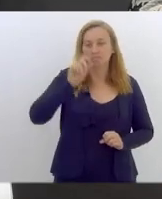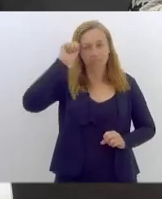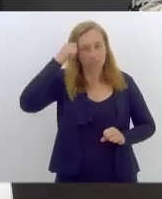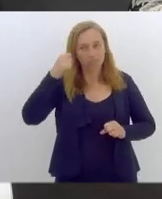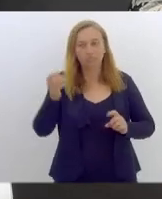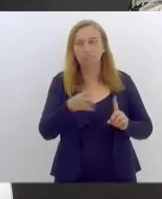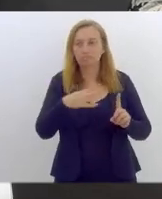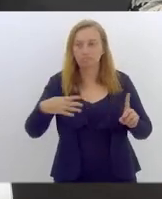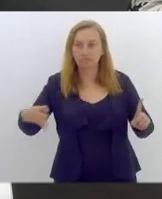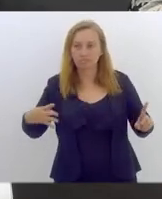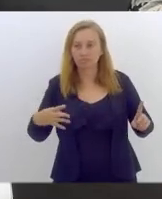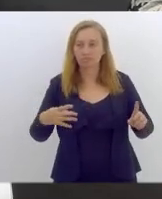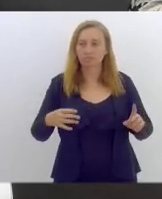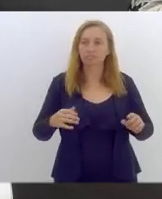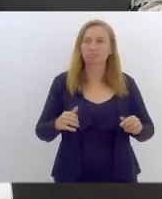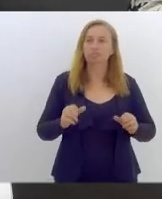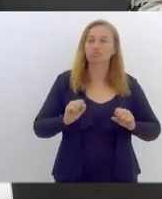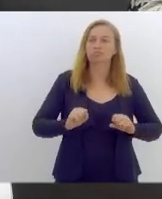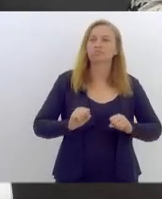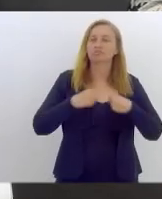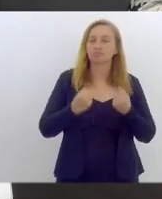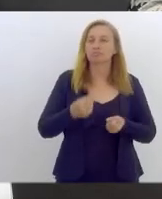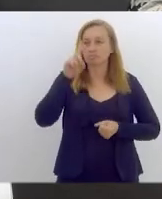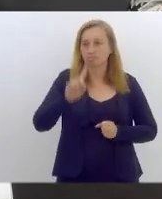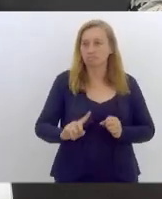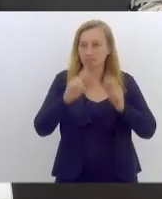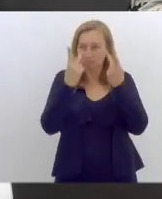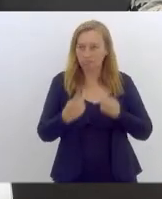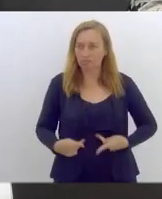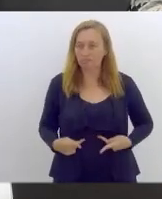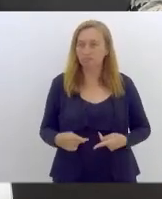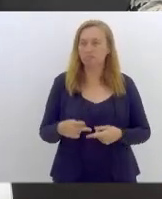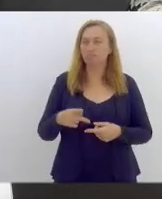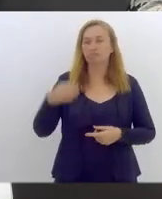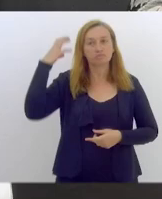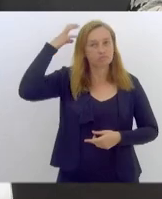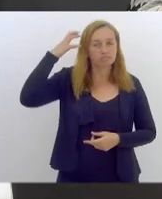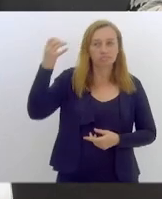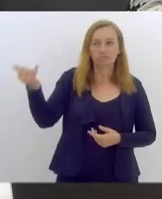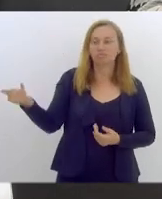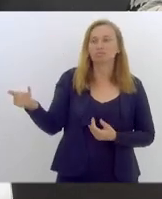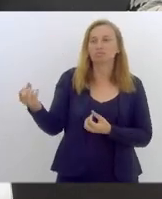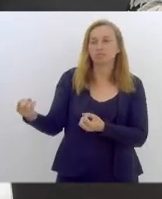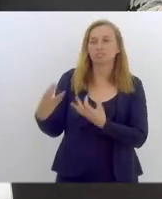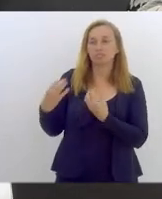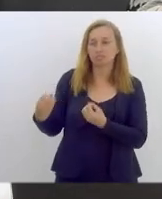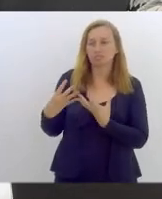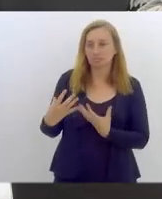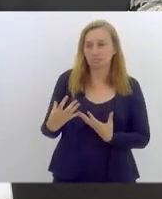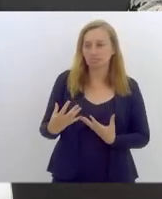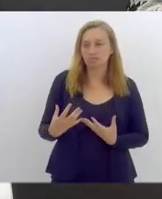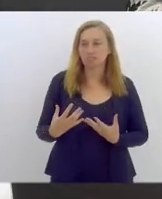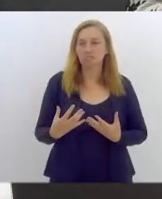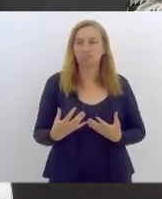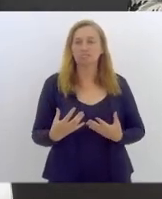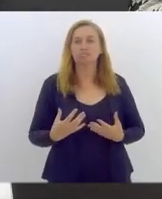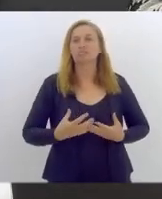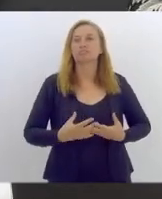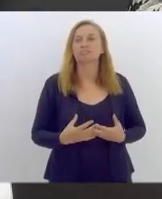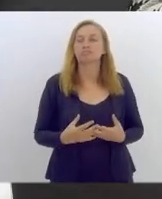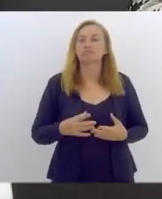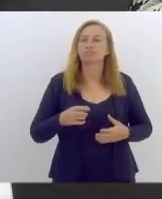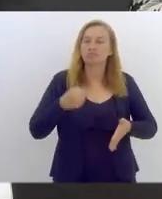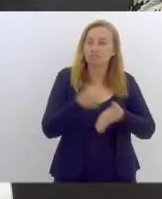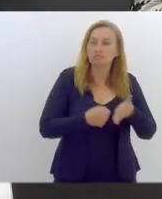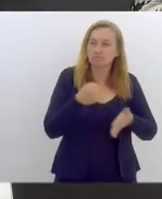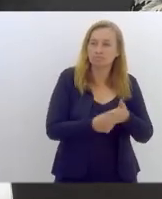socialista, feminista, defensora de direitos humanos. E como Marielle mesmo nos ensinou, a rosa das resistências nasce do asfalto. Que possamos